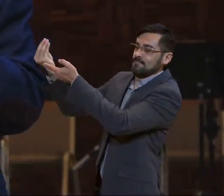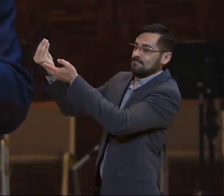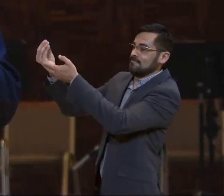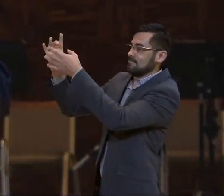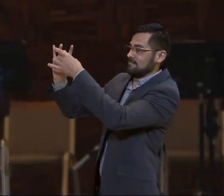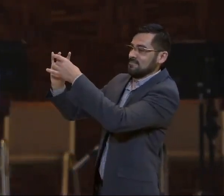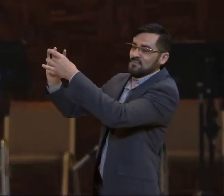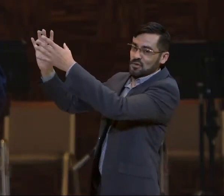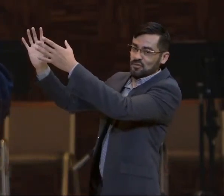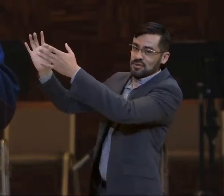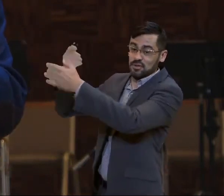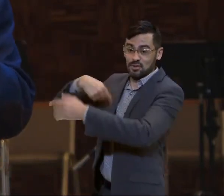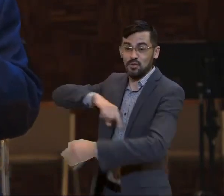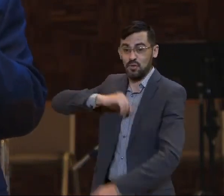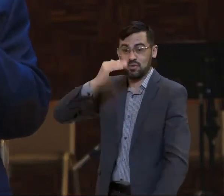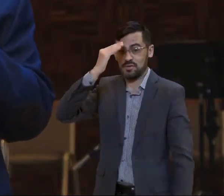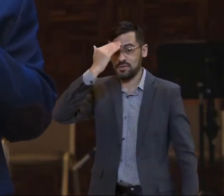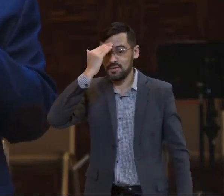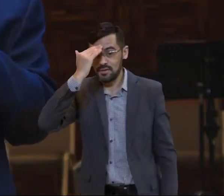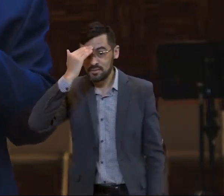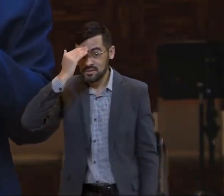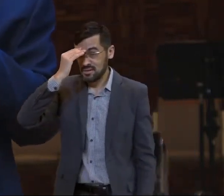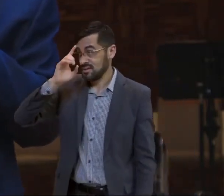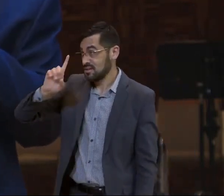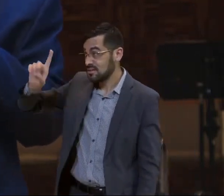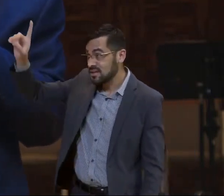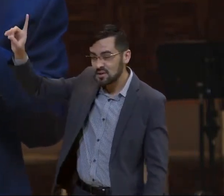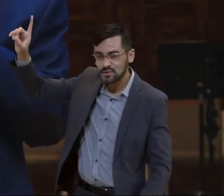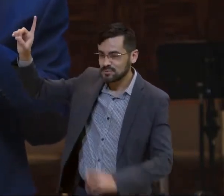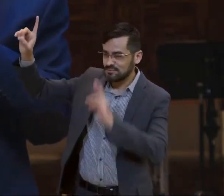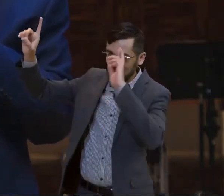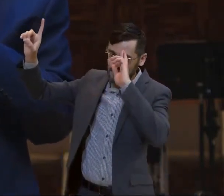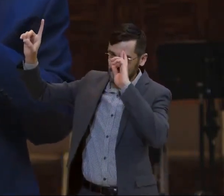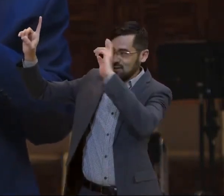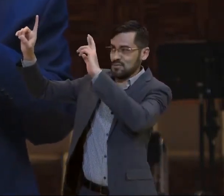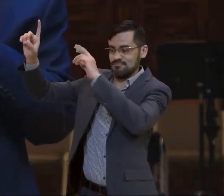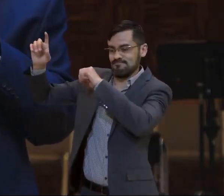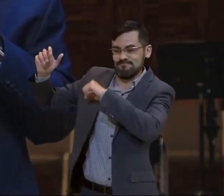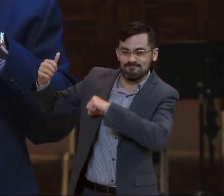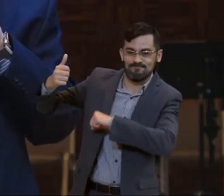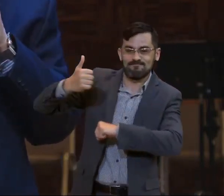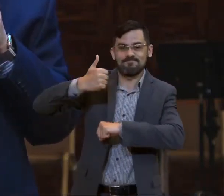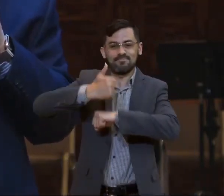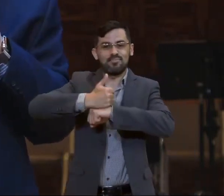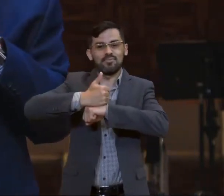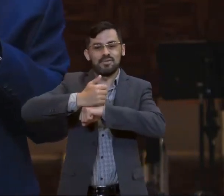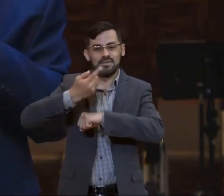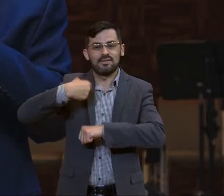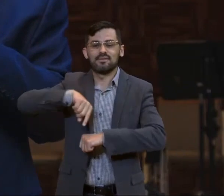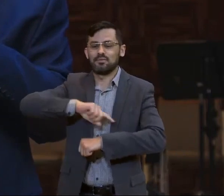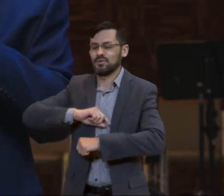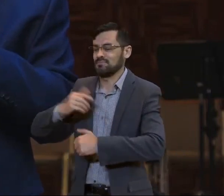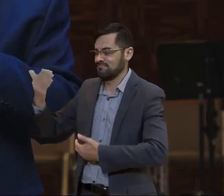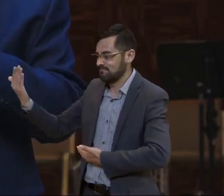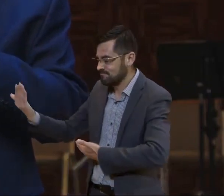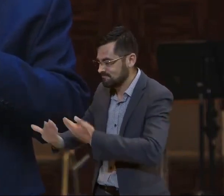a gente entende que Ele é Senhor de todas as coisas e a gente se dedica a